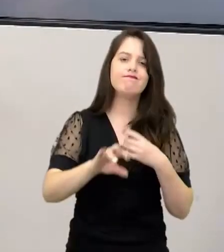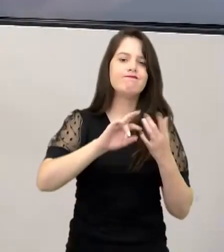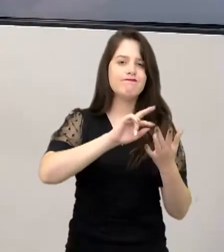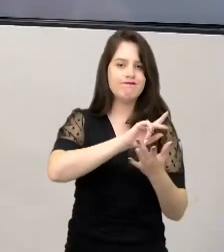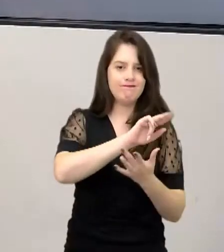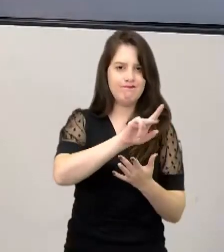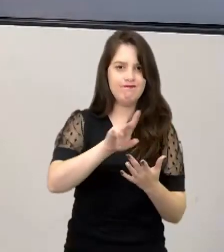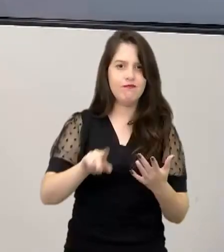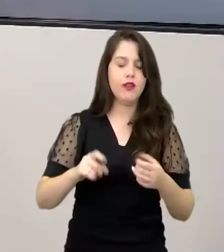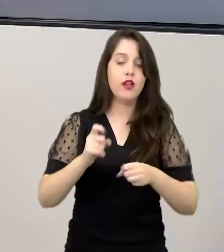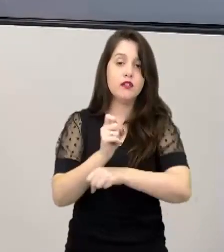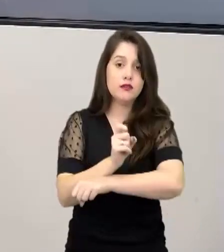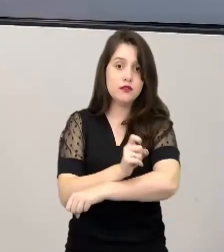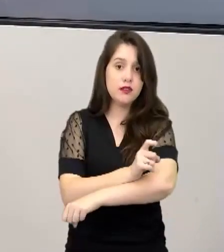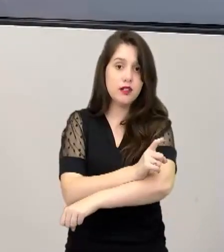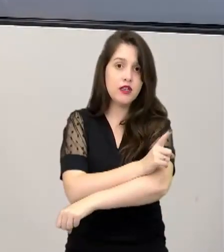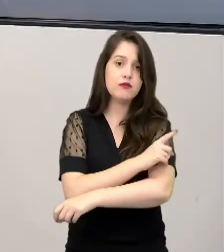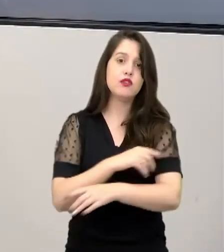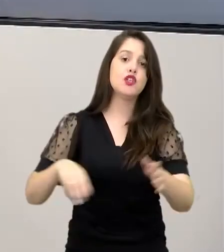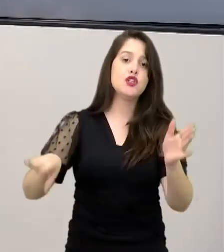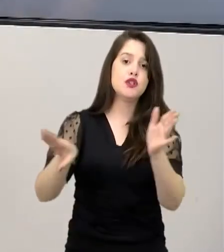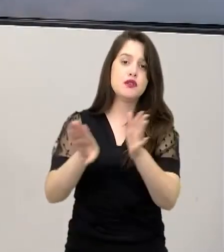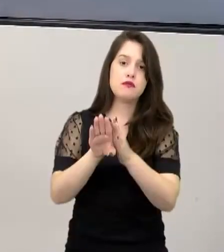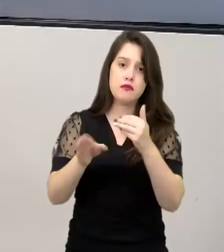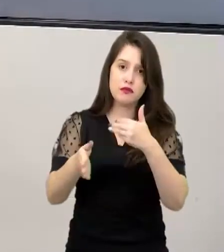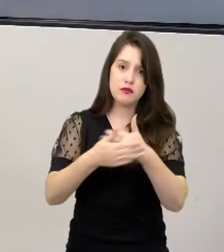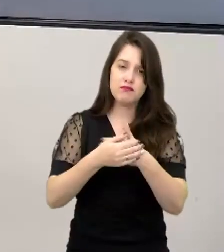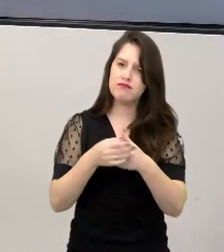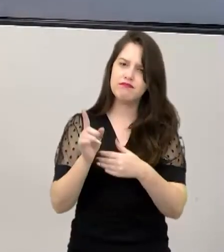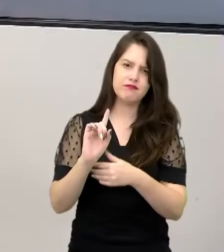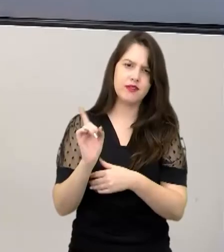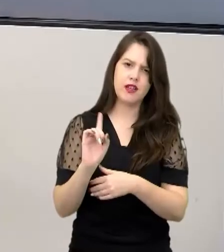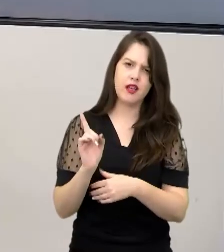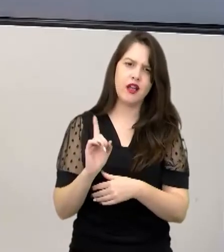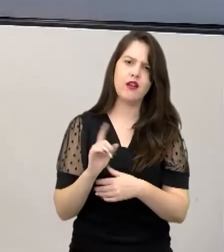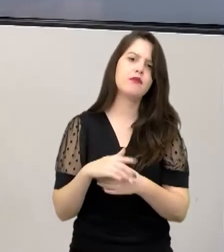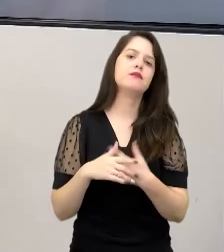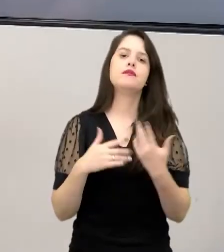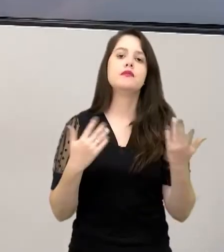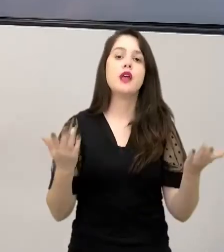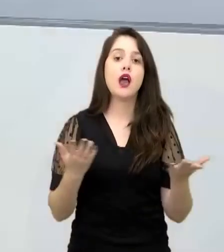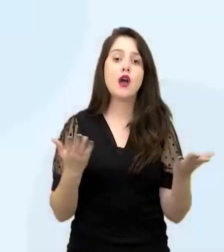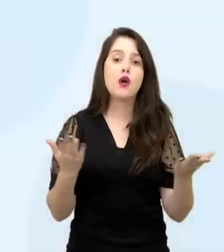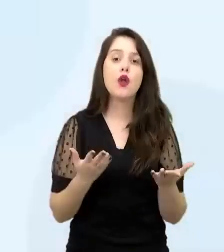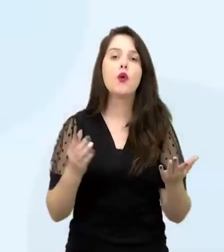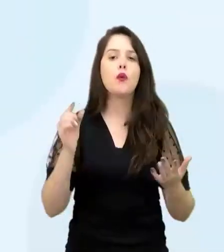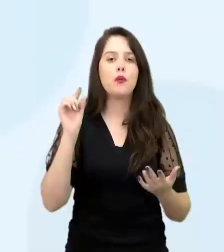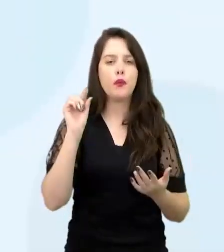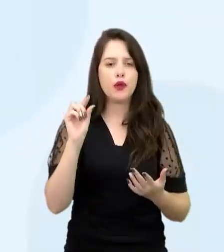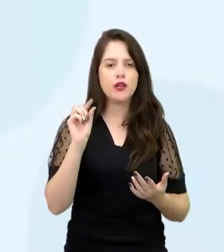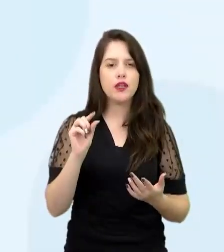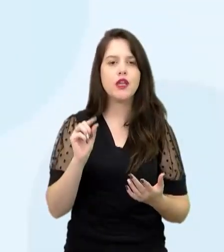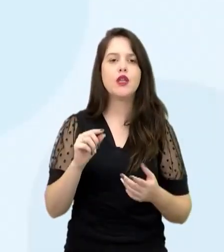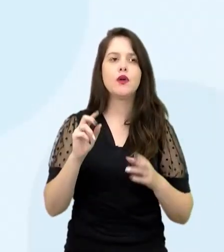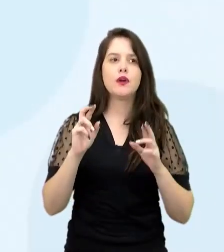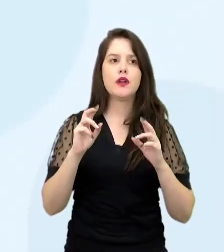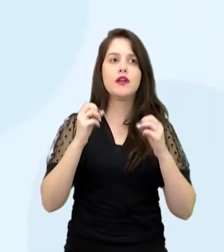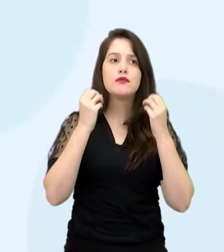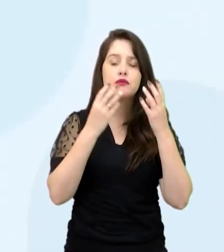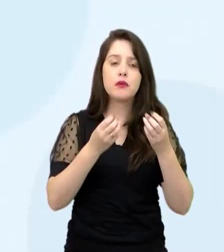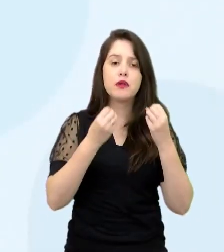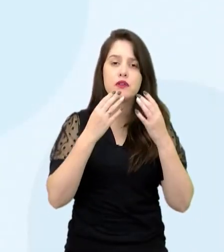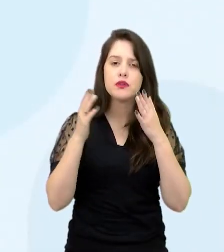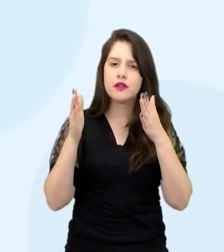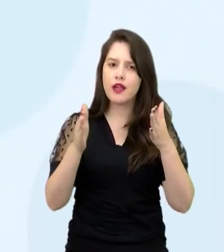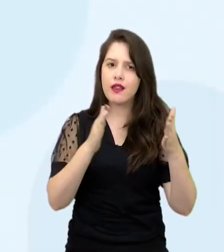evolução nunca são aí fechados, né, Giba? Então, olha só, Legal, gente, né? Então, aí a gente viu um pouquinho a respeito das etapas